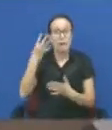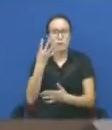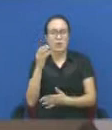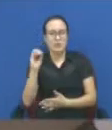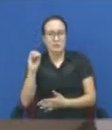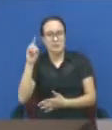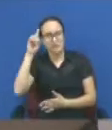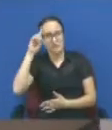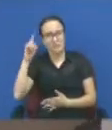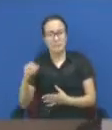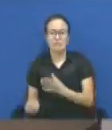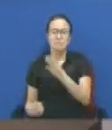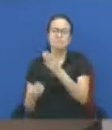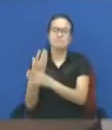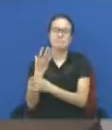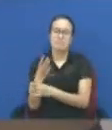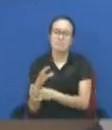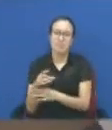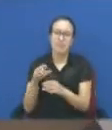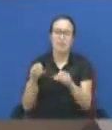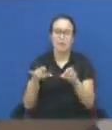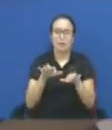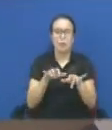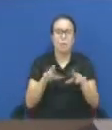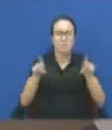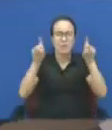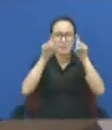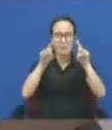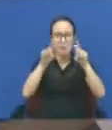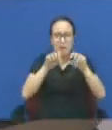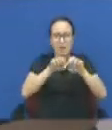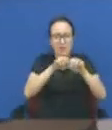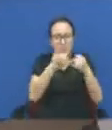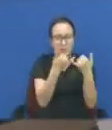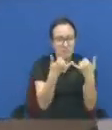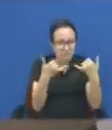computadores, toda